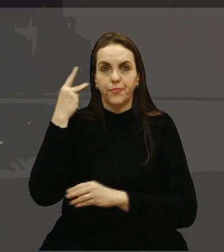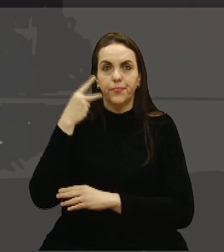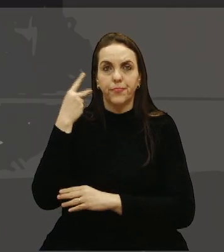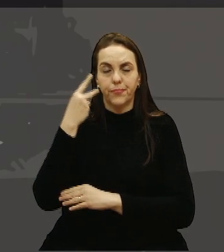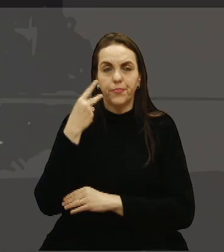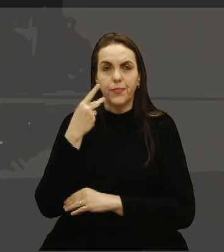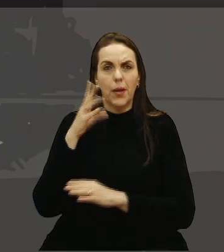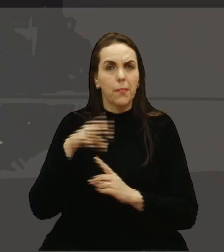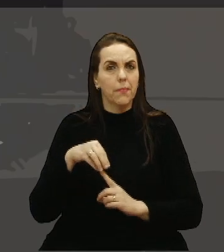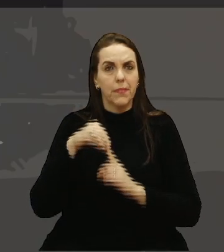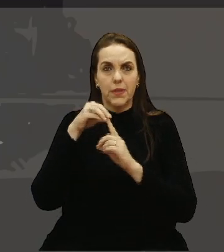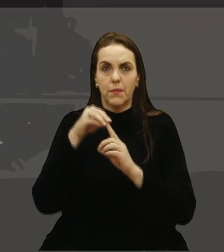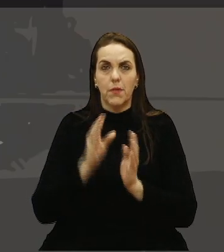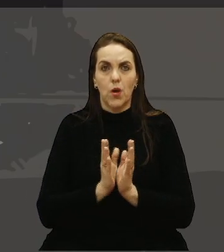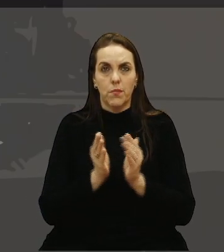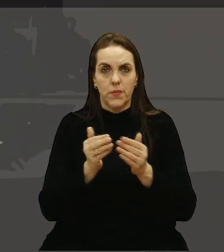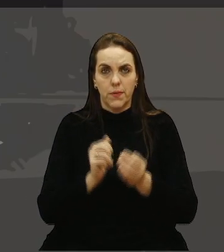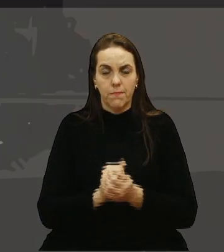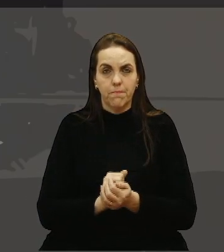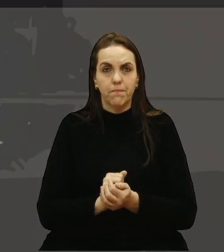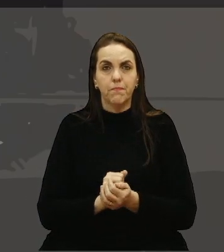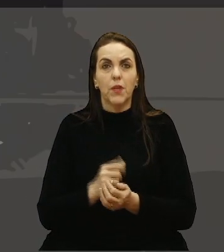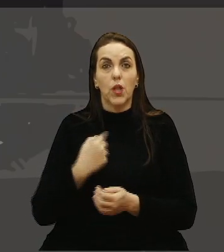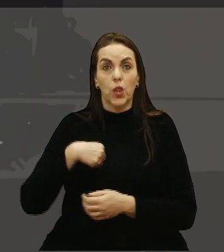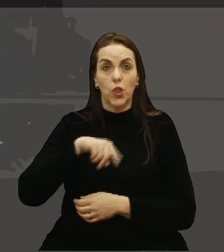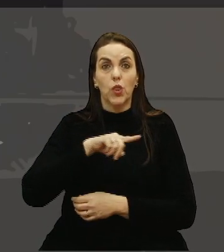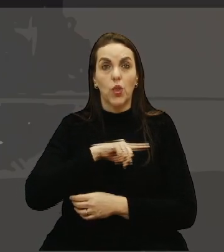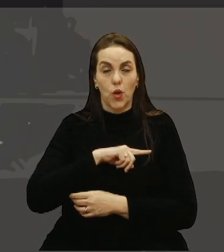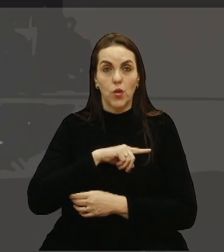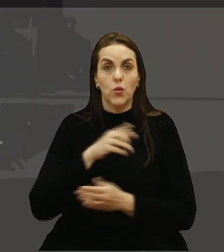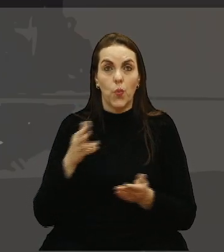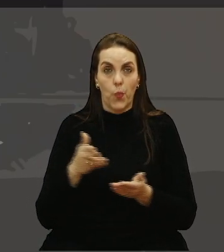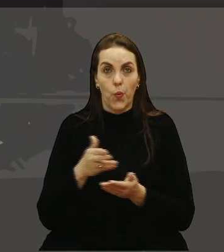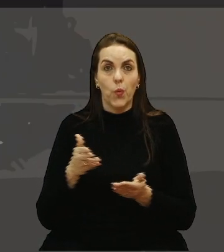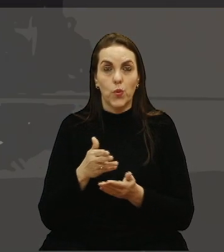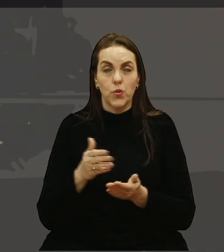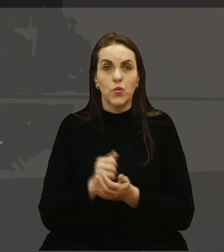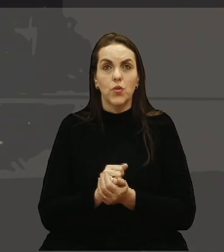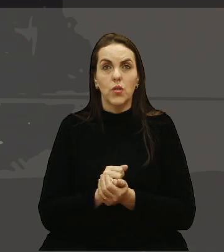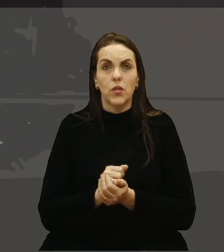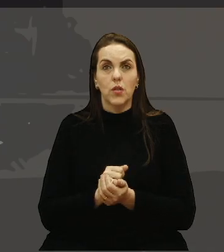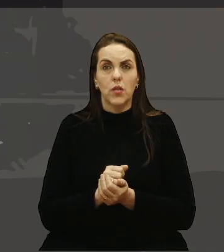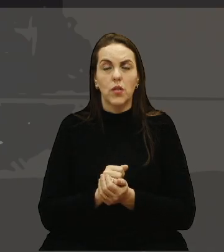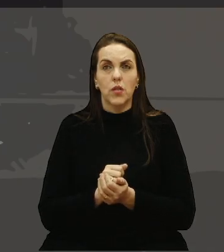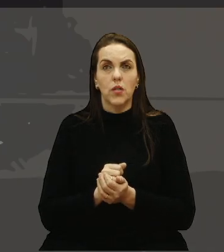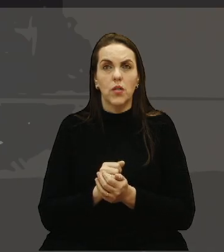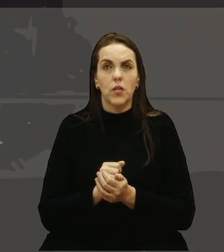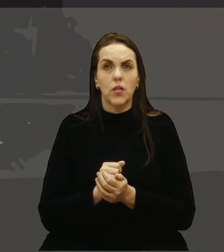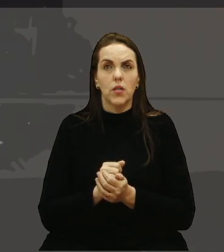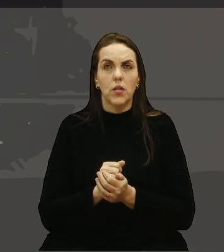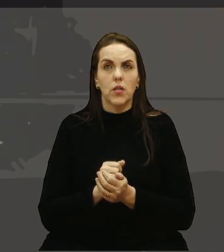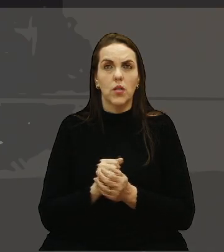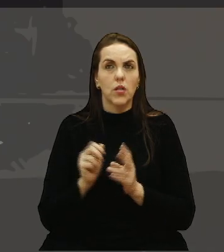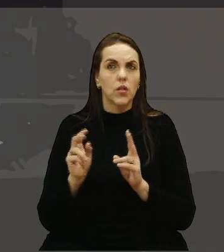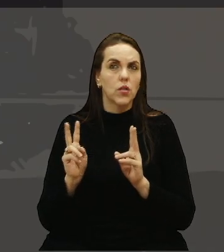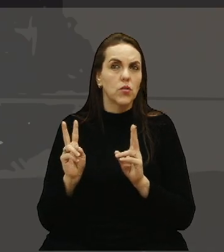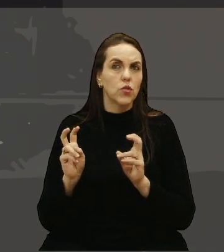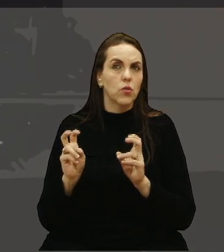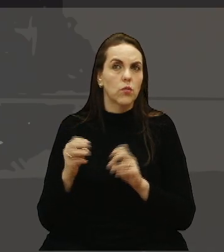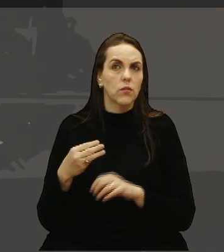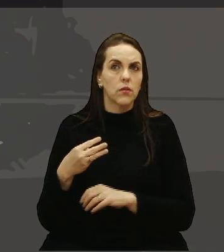na comissão. E nós estamos hoje no título 3,